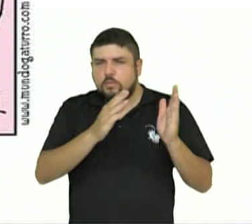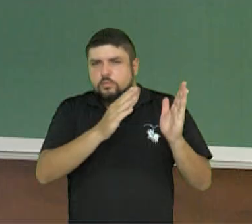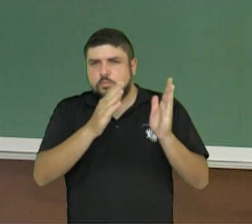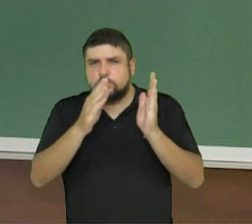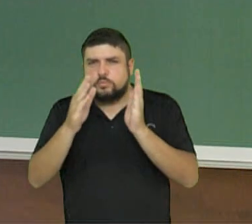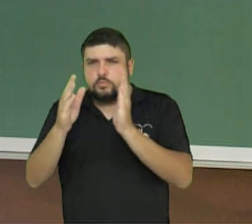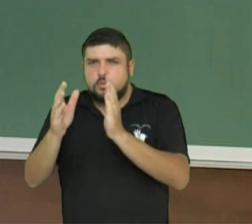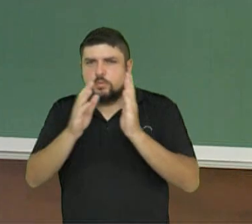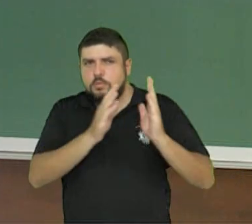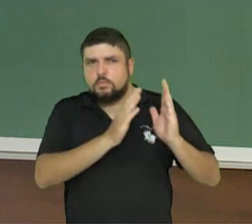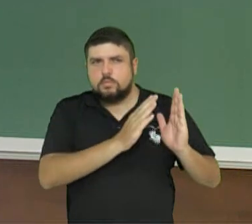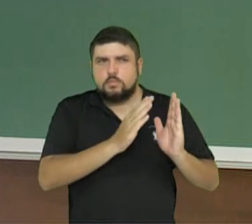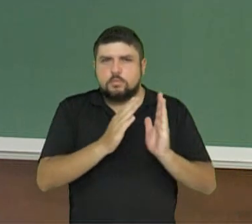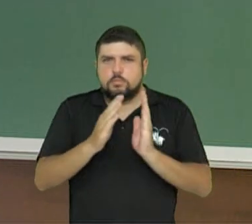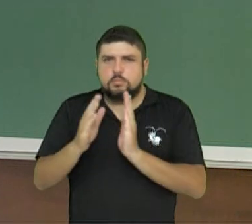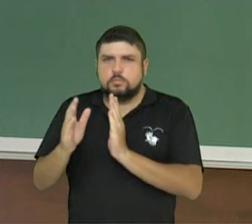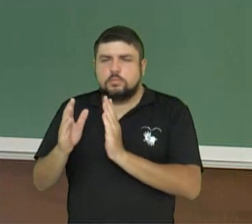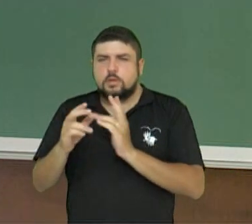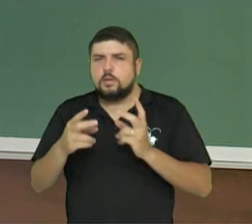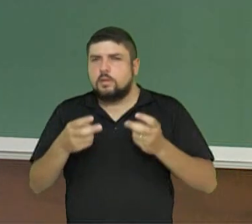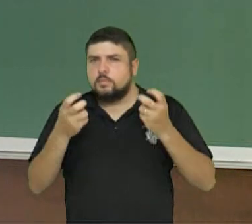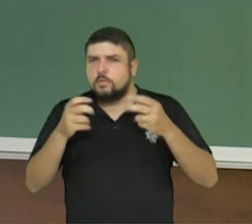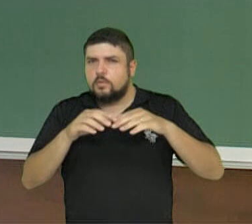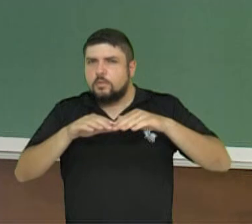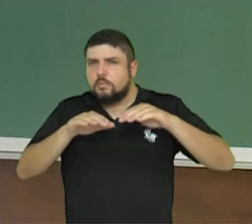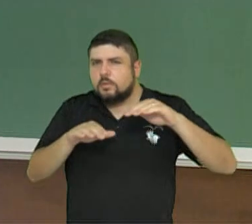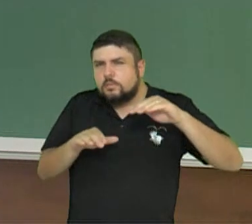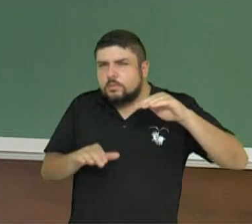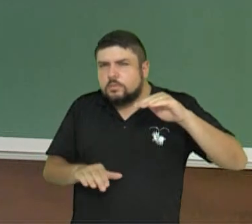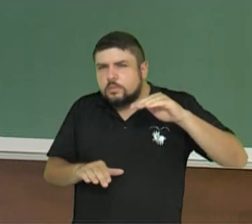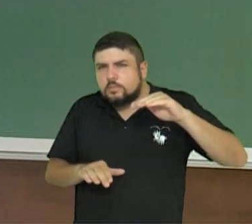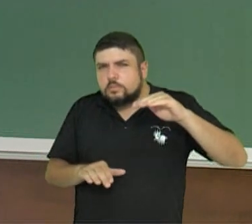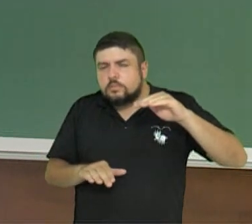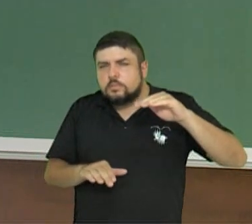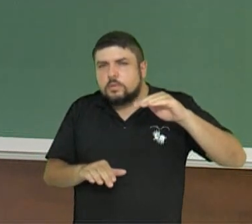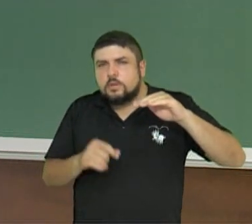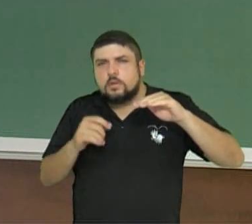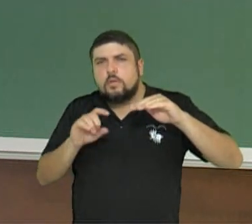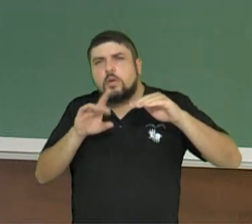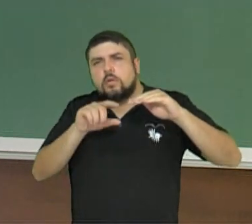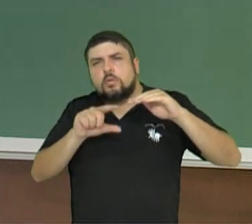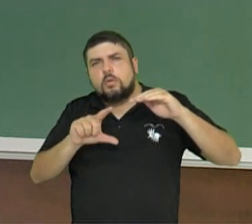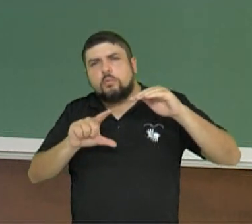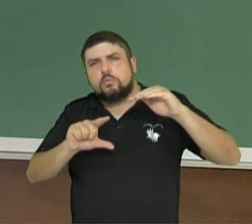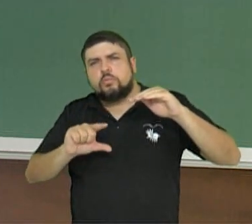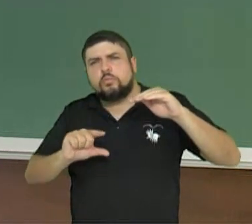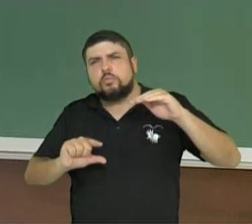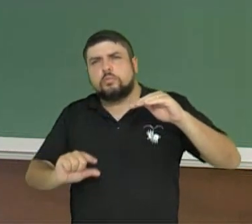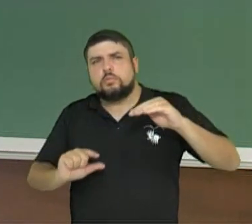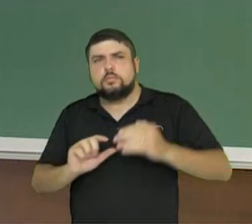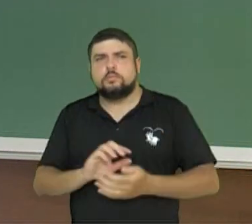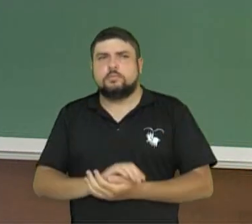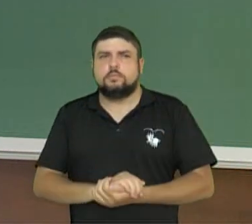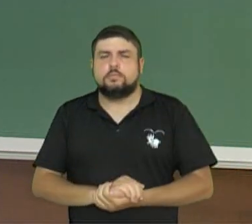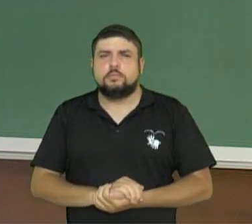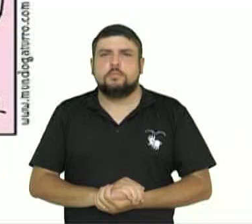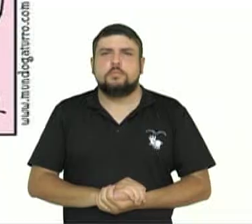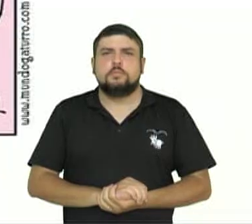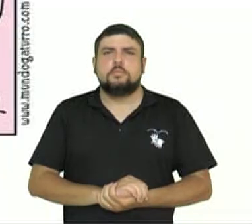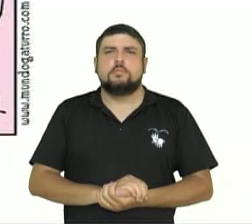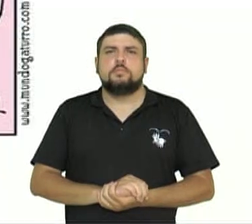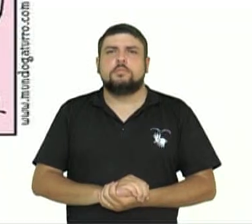baixinho, a estatura dele ali já não é alta, ele vai só diminuindo. E ali no final, ele